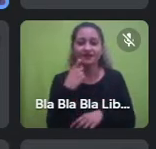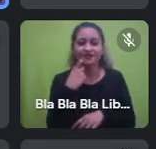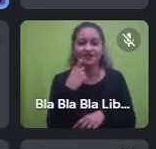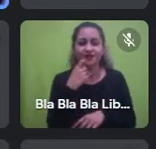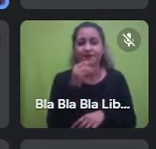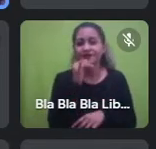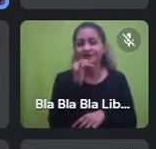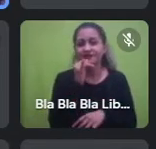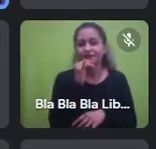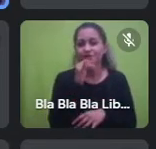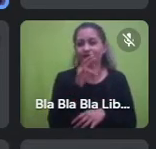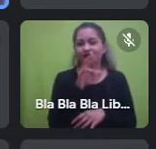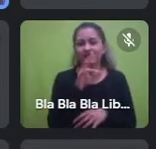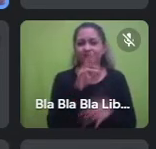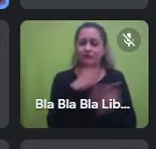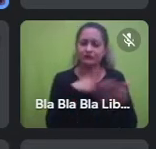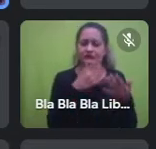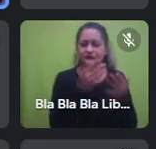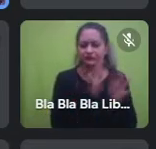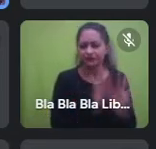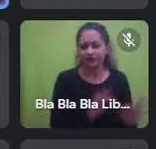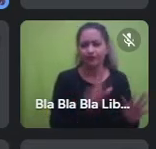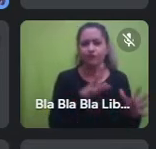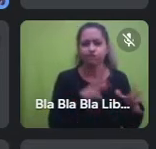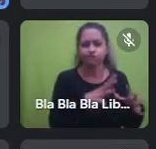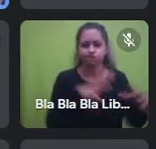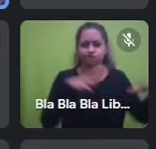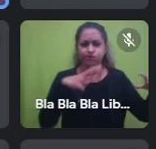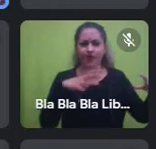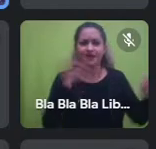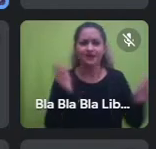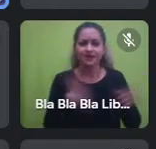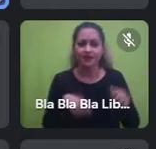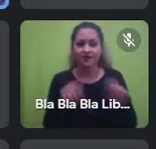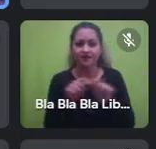secagem simples em estufa, eu posso fazer liofilização.